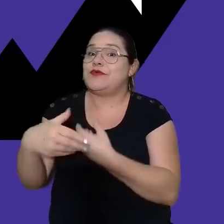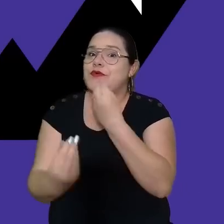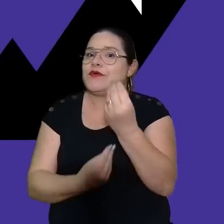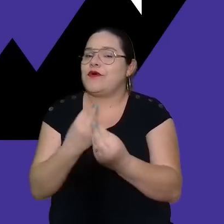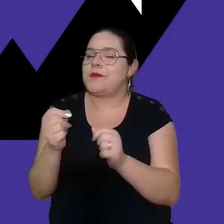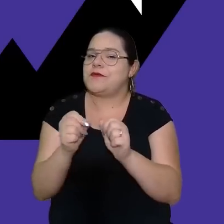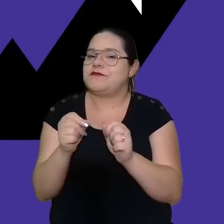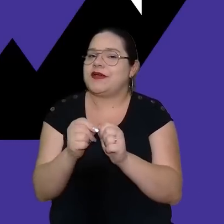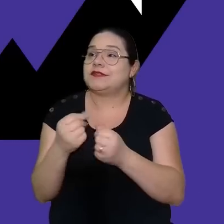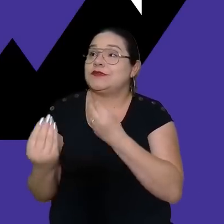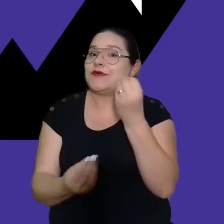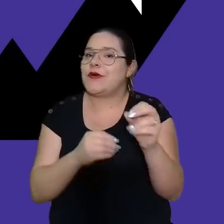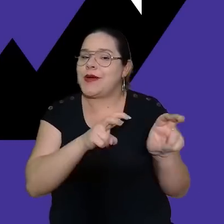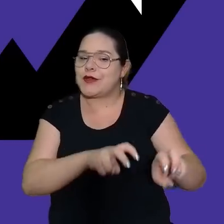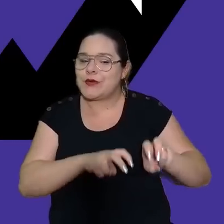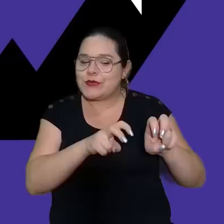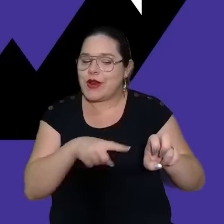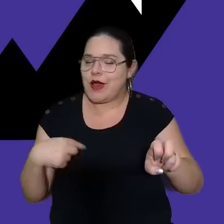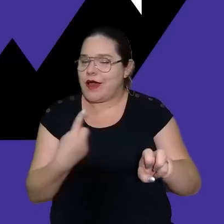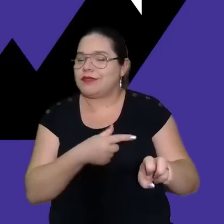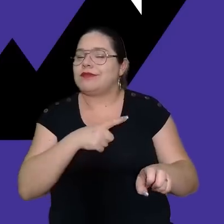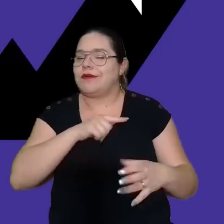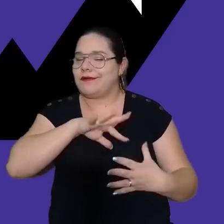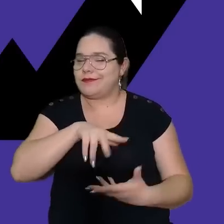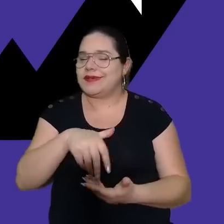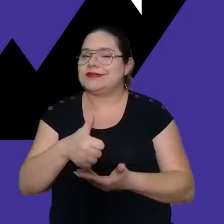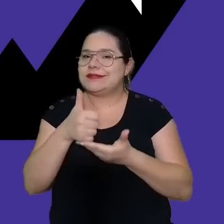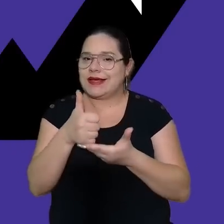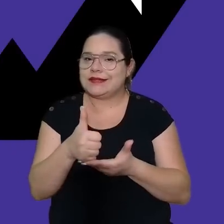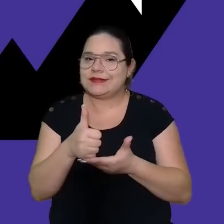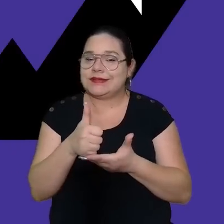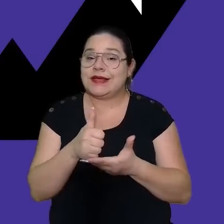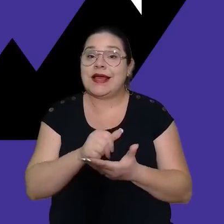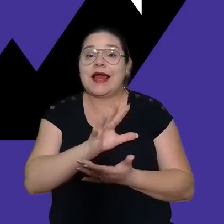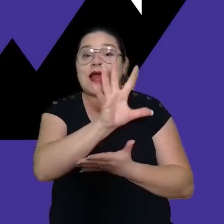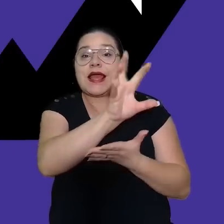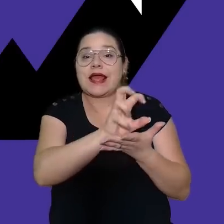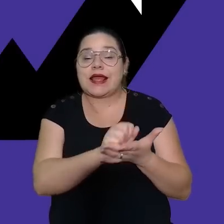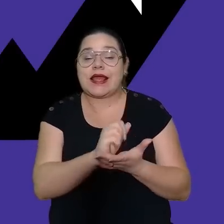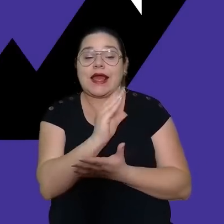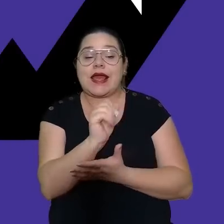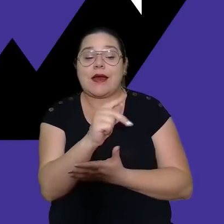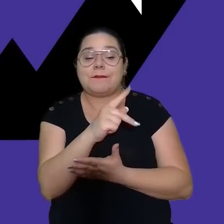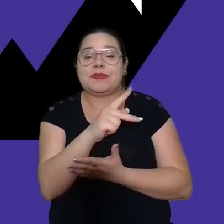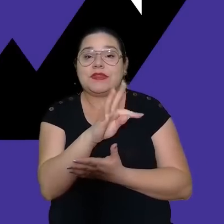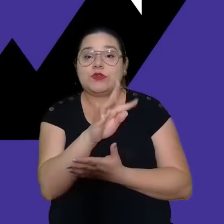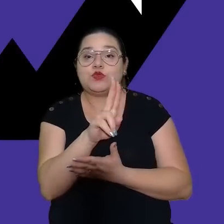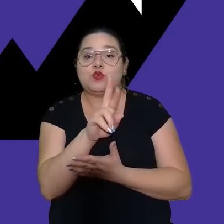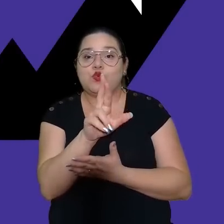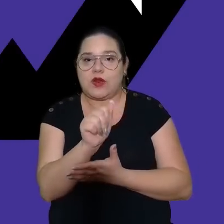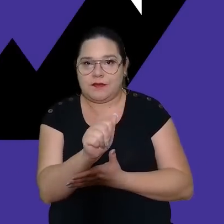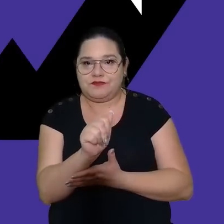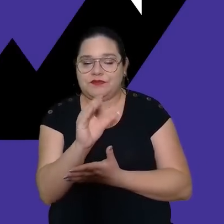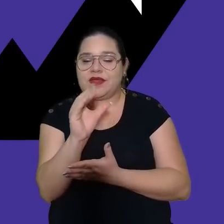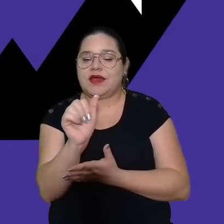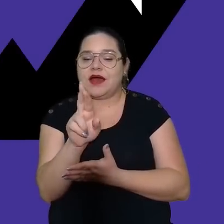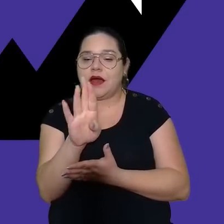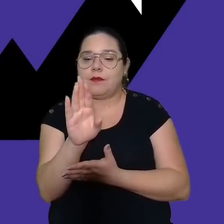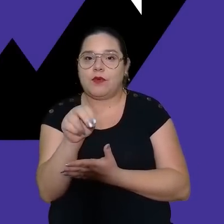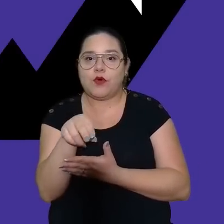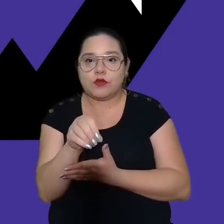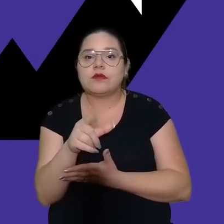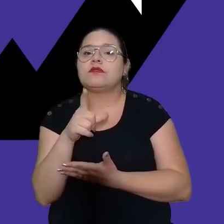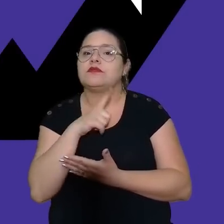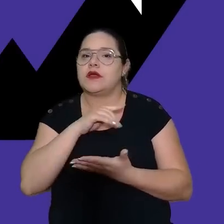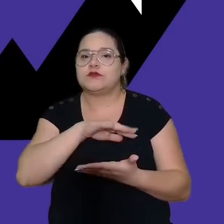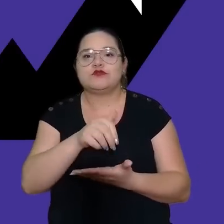é sustentável, captura de carbono, as práticas que a gente utiliza são muito sustentáveis. Então, se eu